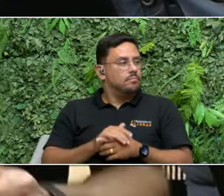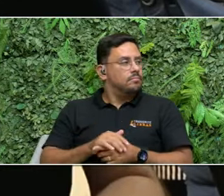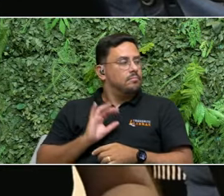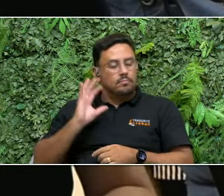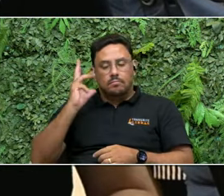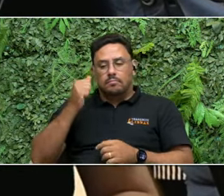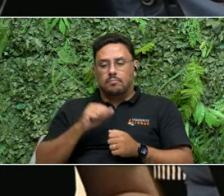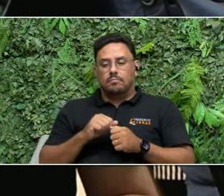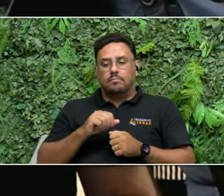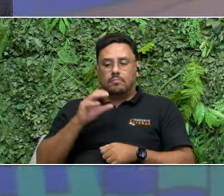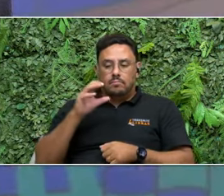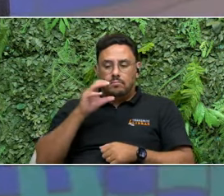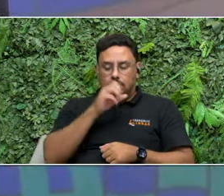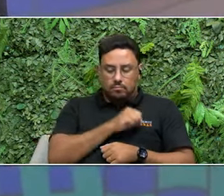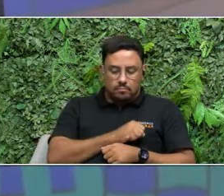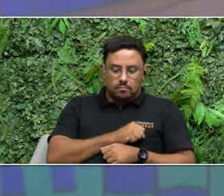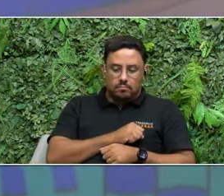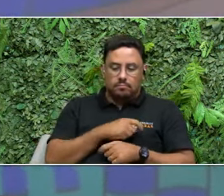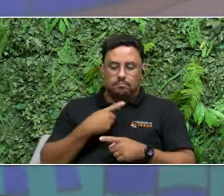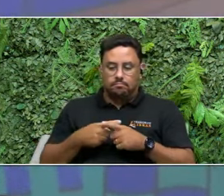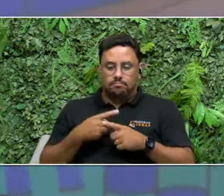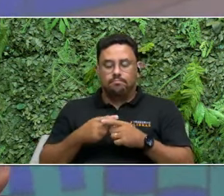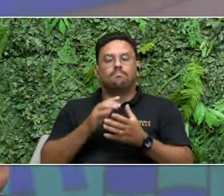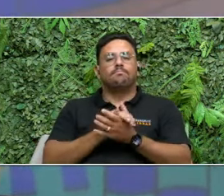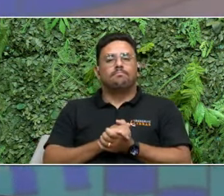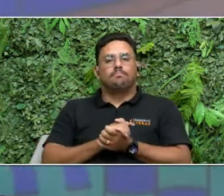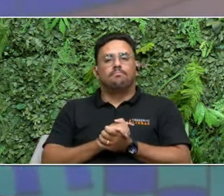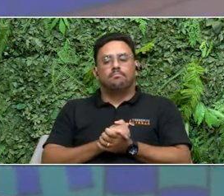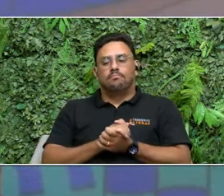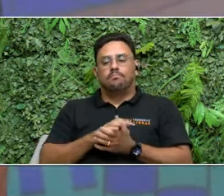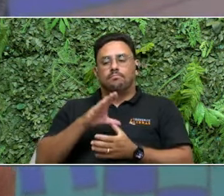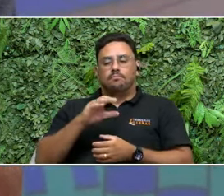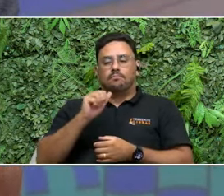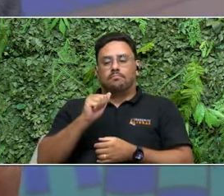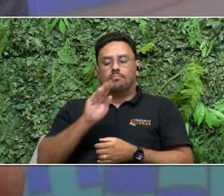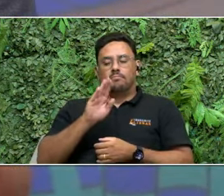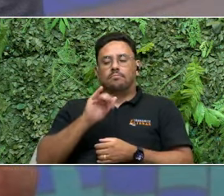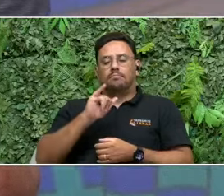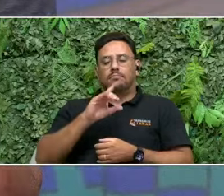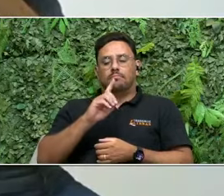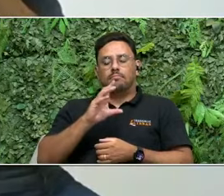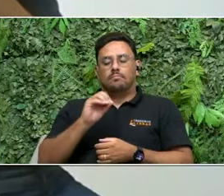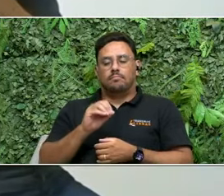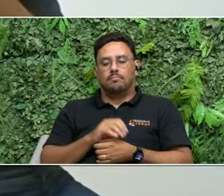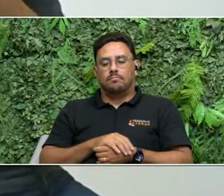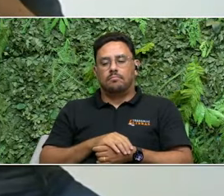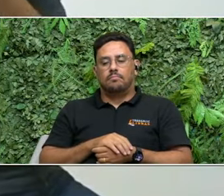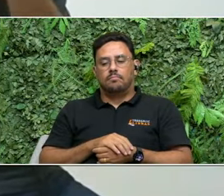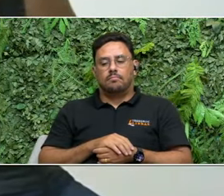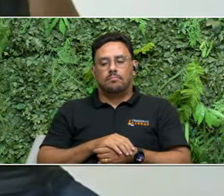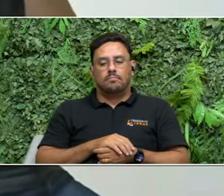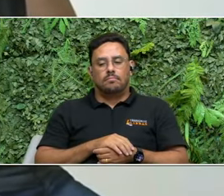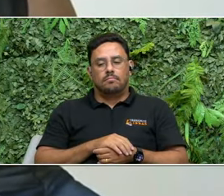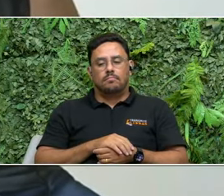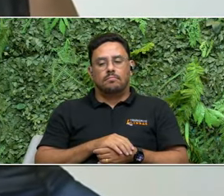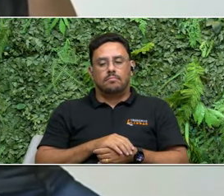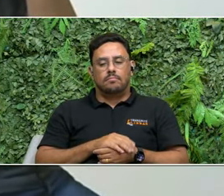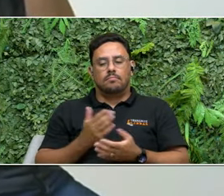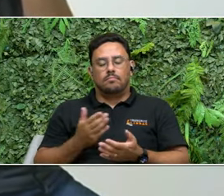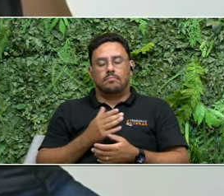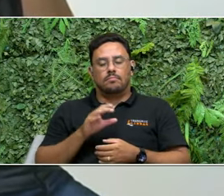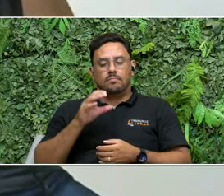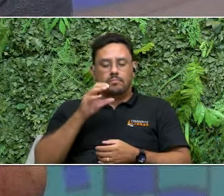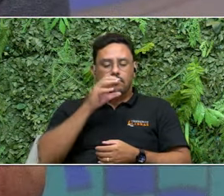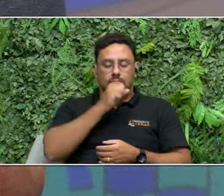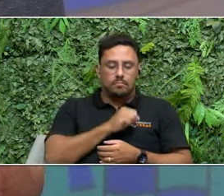eu acho que a gente tá indo rápido demais porque o o cabido tá tranquilo aí el CAB né então acho que a gente tá indo